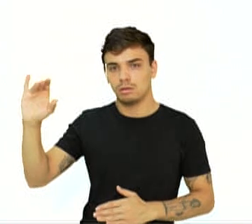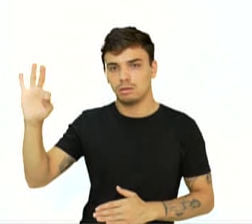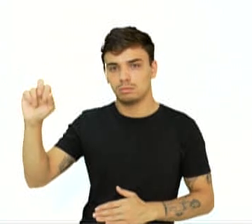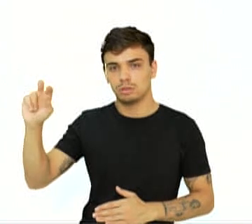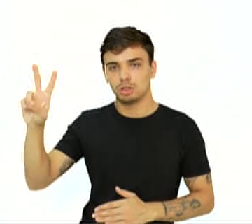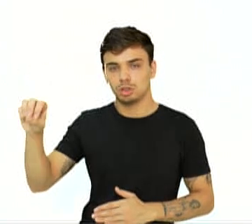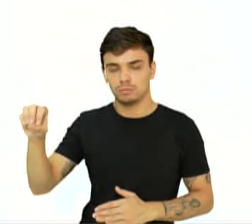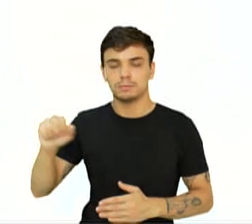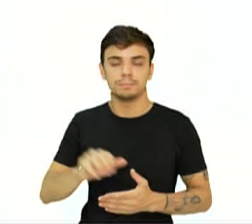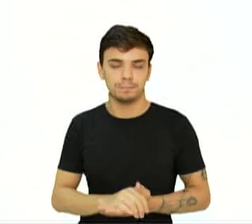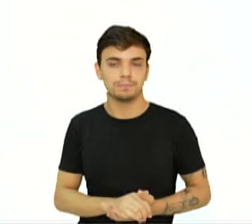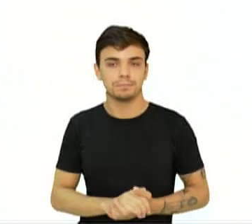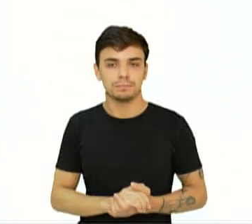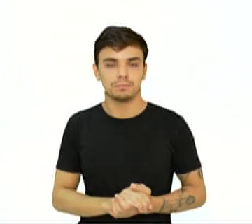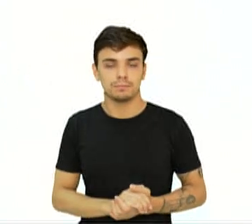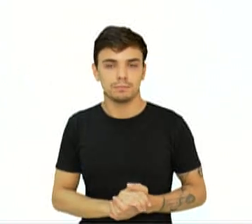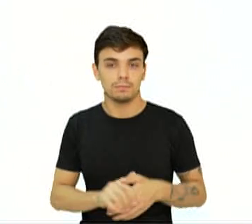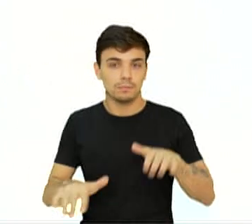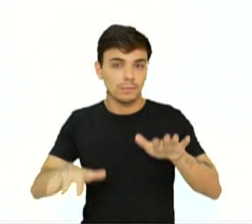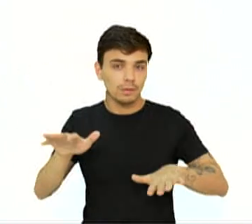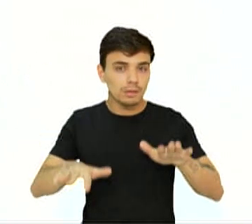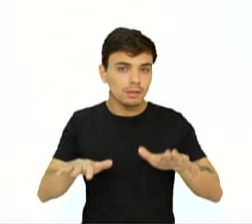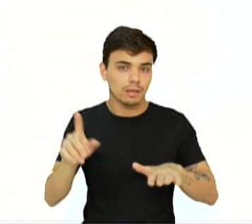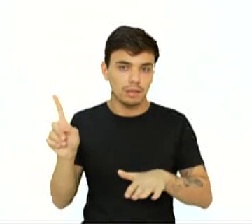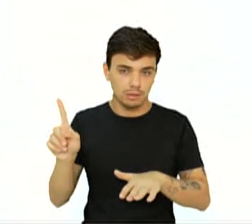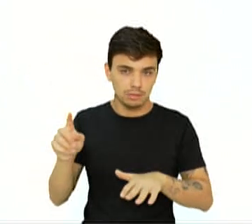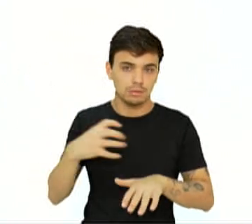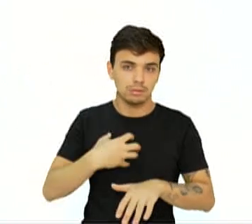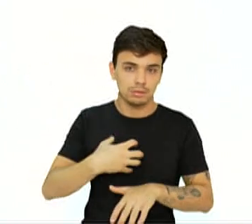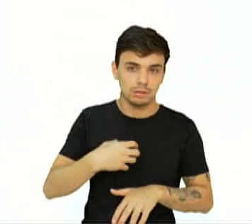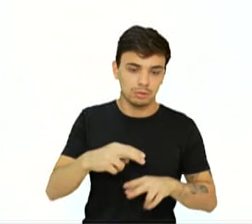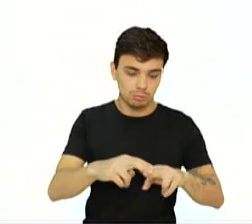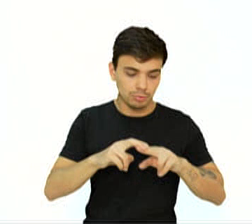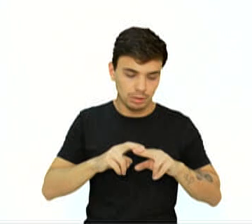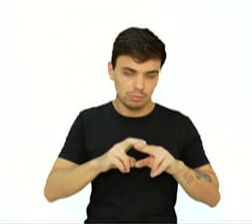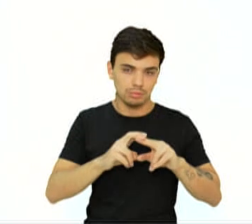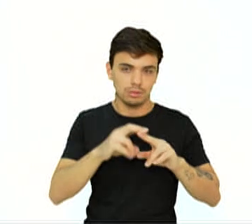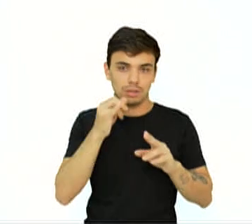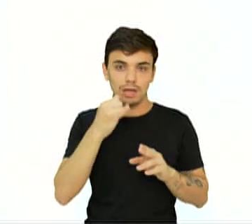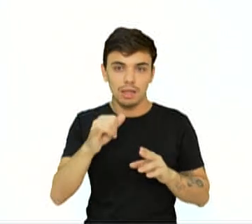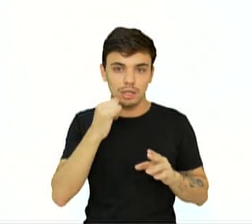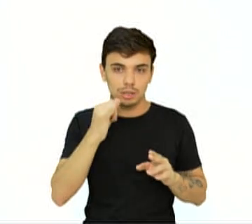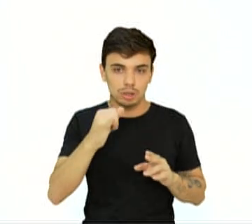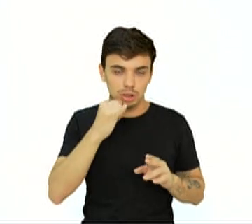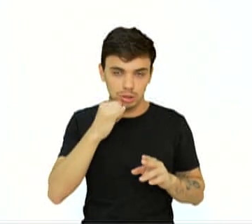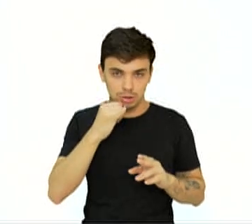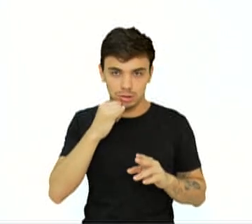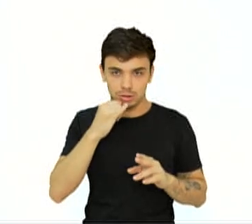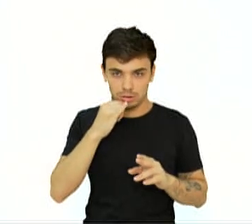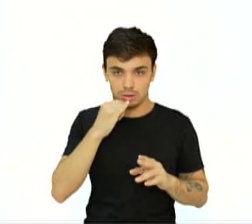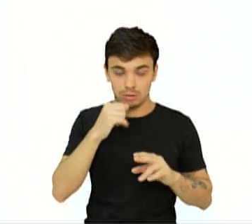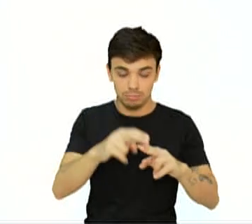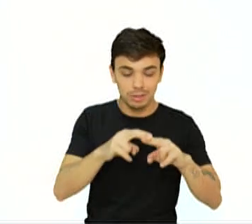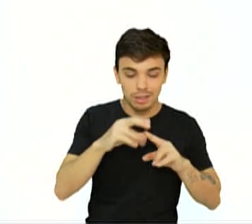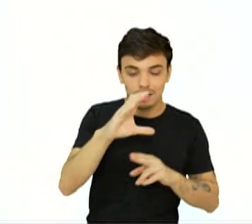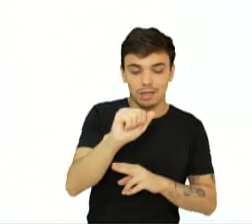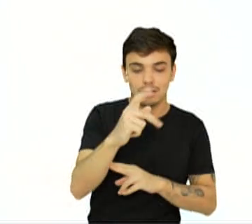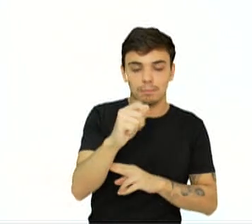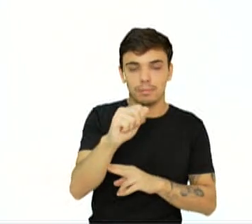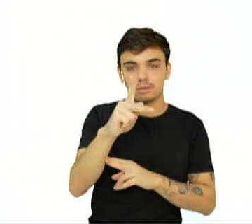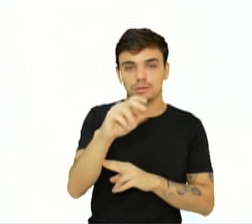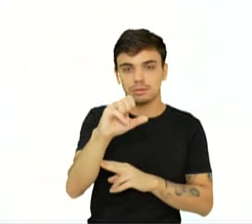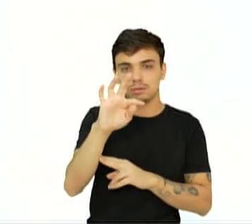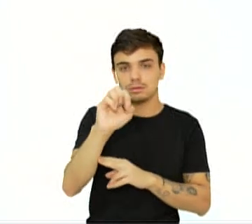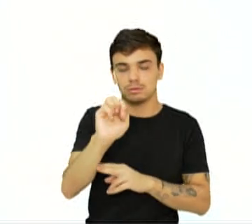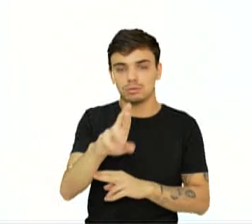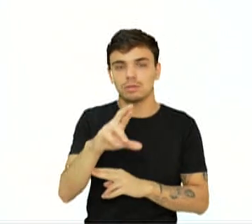reação através da tensão. Como o capacitor carrega uma tensão, ele demora um tempo para descarregar e essa